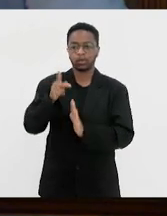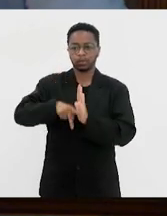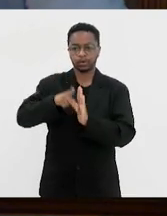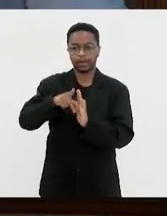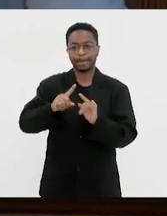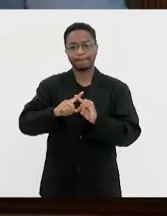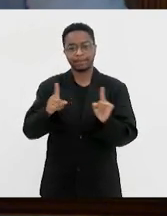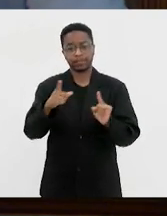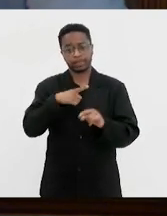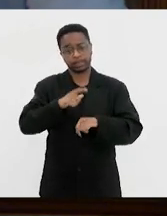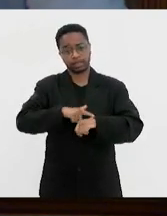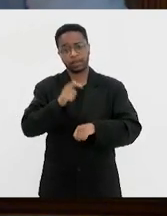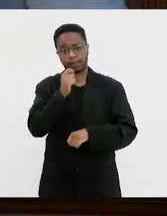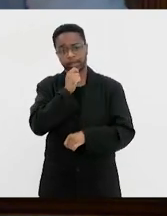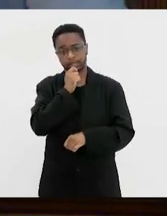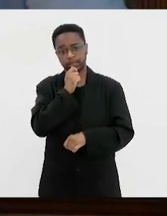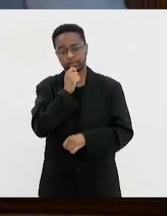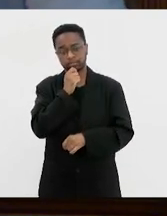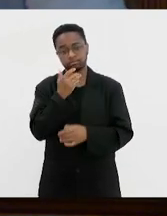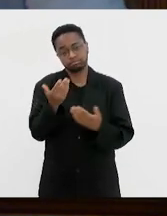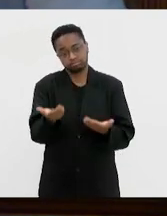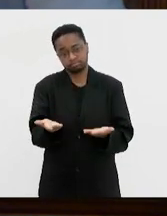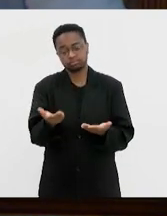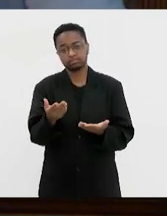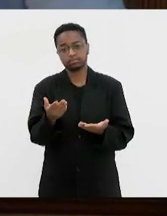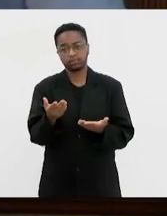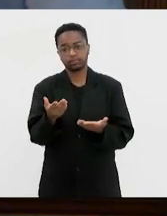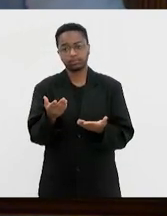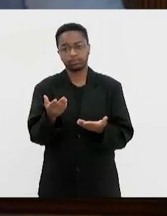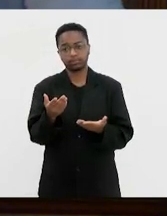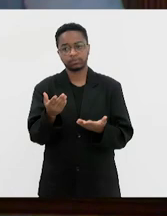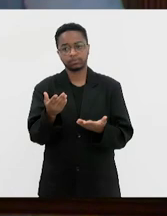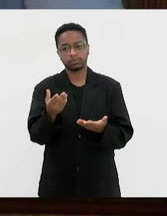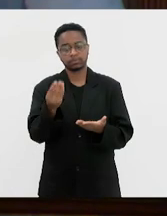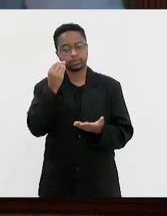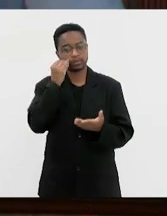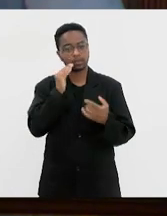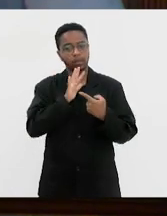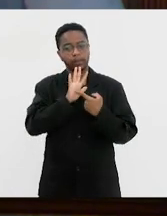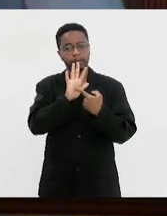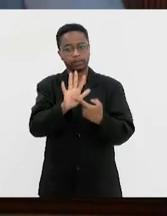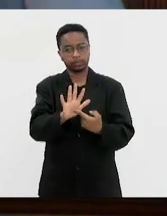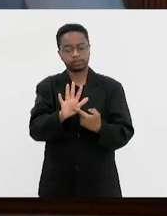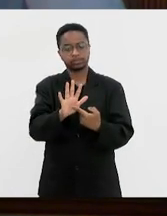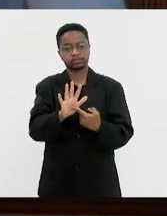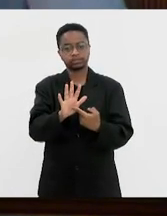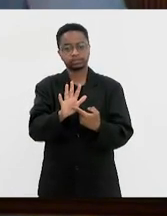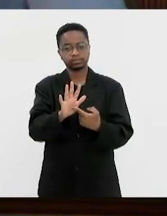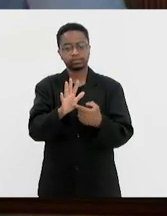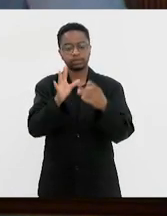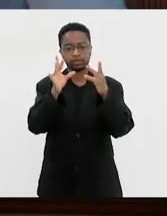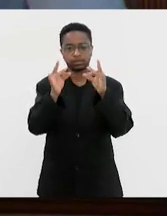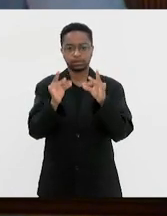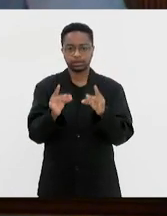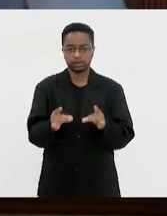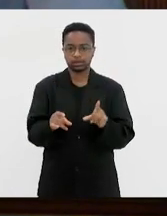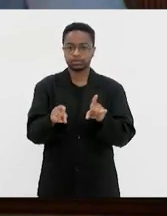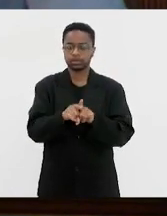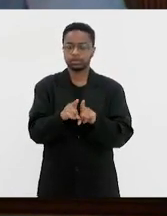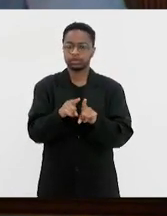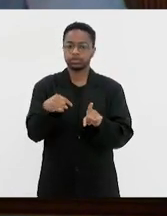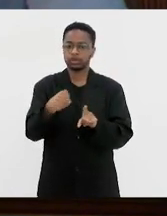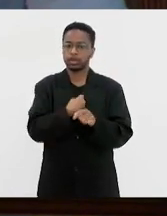tempo está aí. Se encarregou de mostrar, se detalhar, e devemos